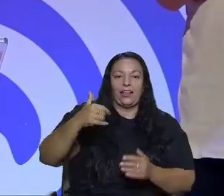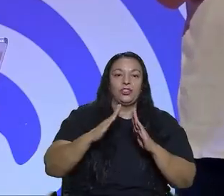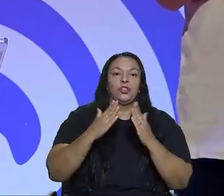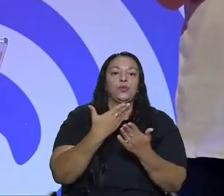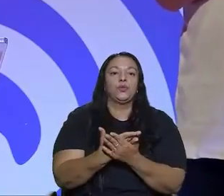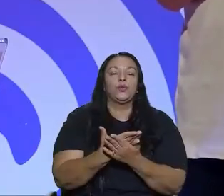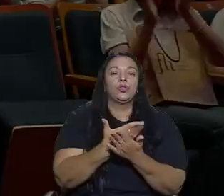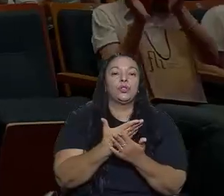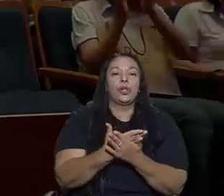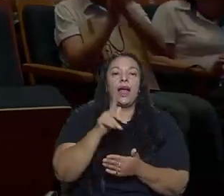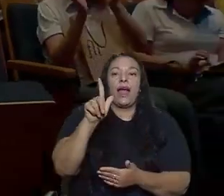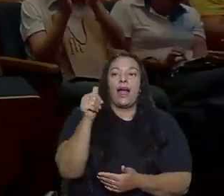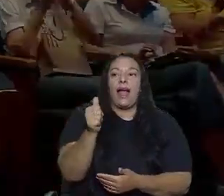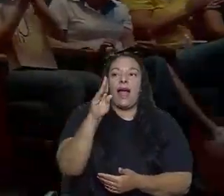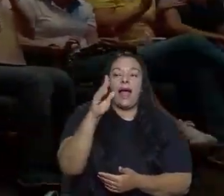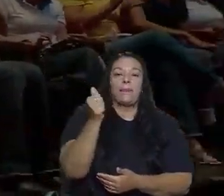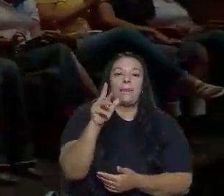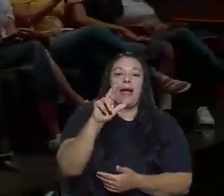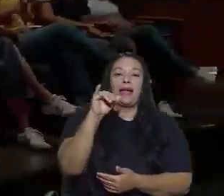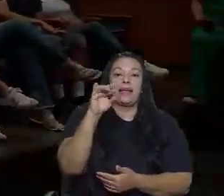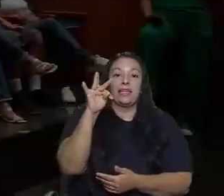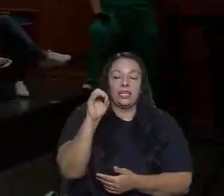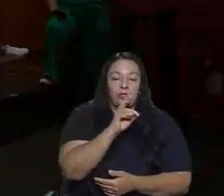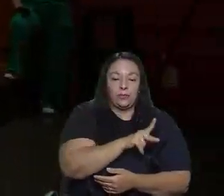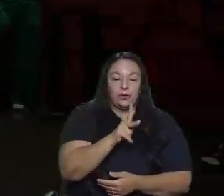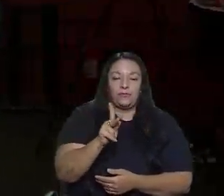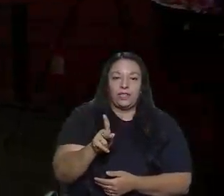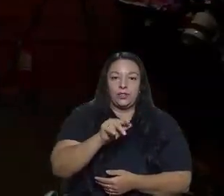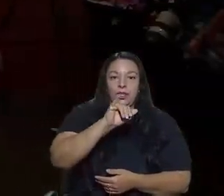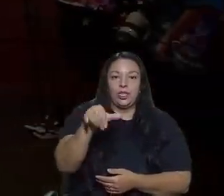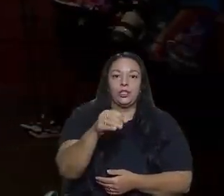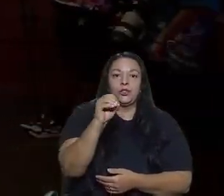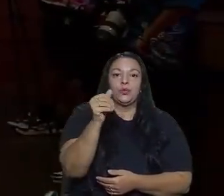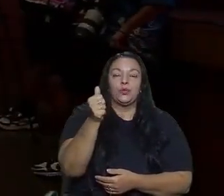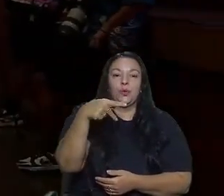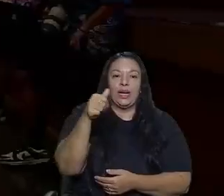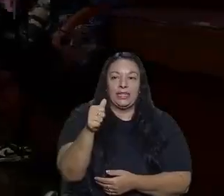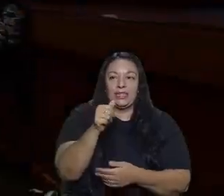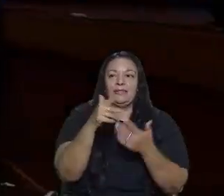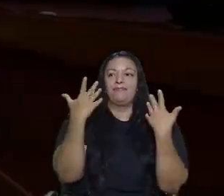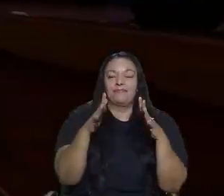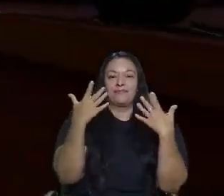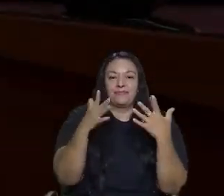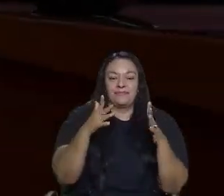no Colégio Gabarito. E a sua professora é a Joana D'Arquivaz. E o título da